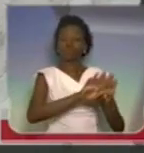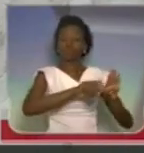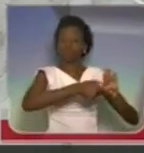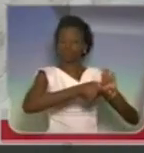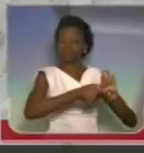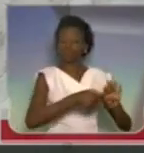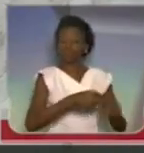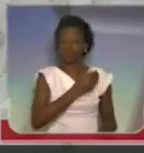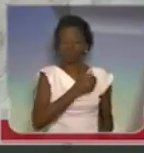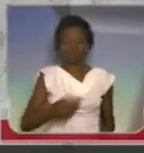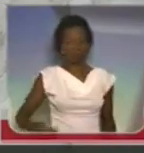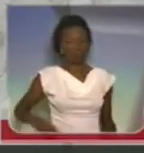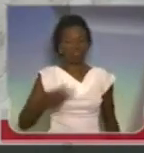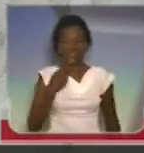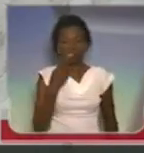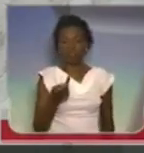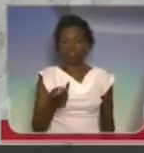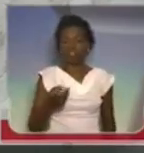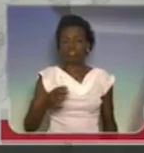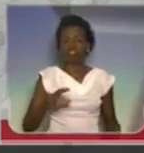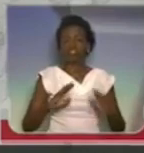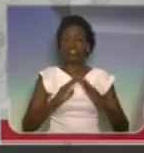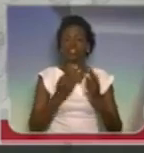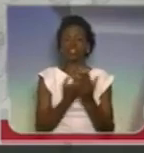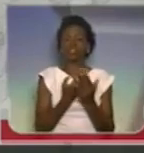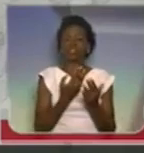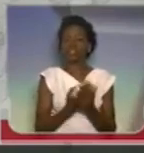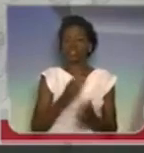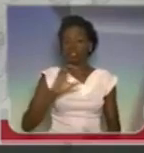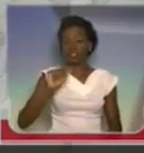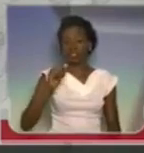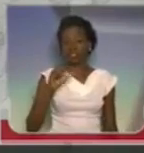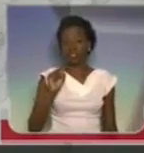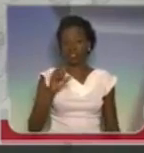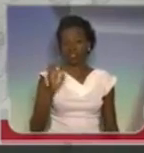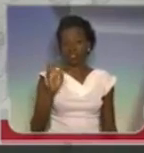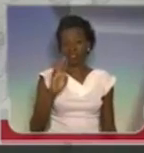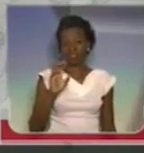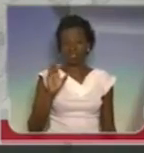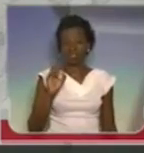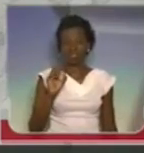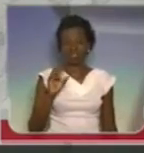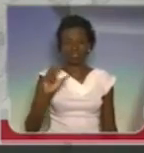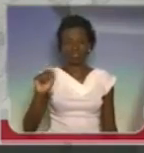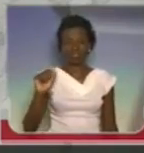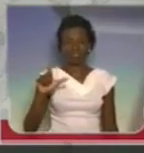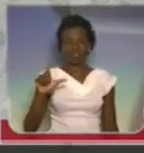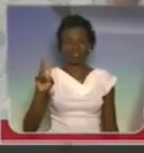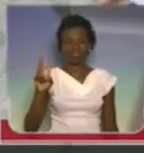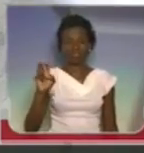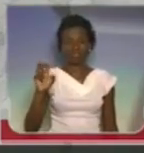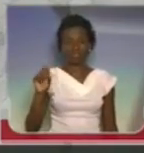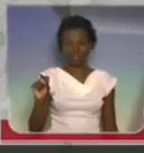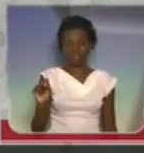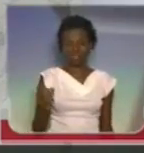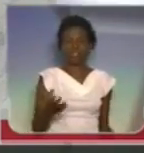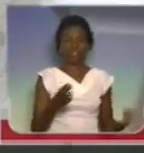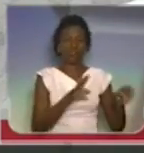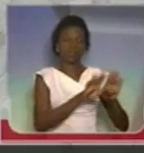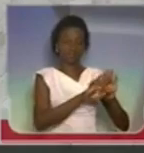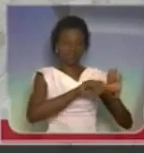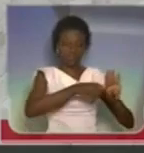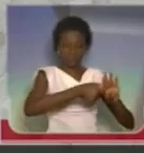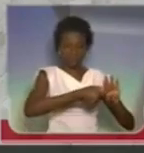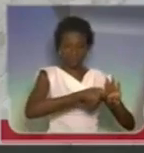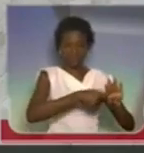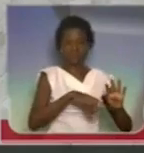seguinte as escolas a Escola Castro Alves Escola Estadual Castro Alves na região do grag a escola será fechada será